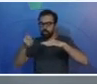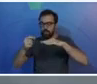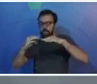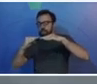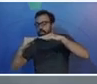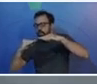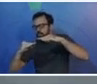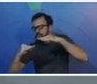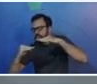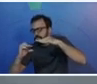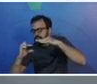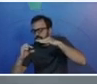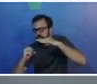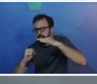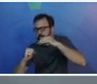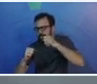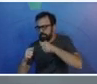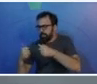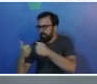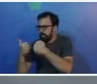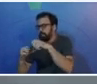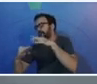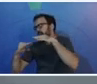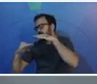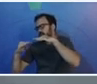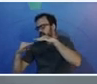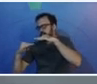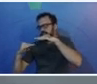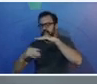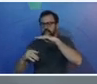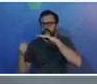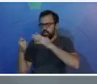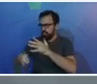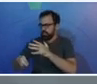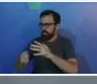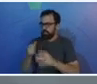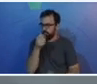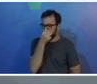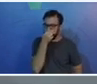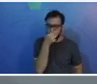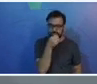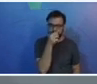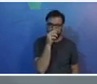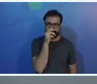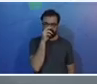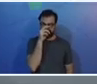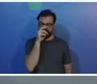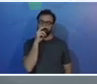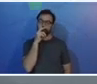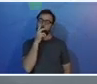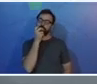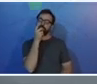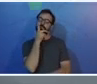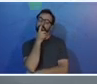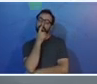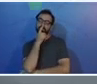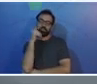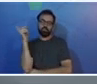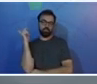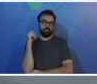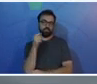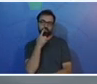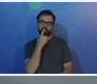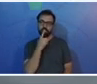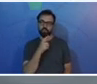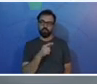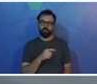que precisava? Esses daqui, eles estão sendo observados. E aí o Pedrinho fala, agora vejo como é importante a